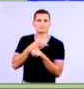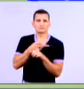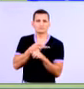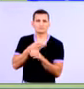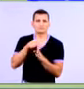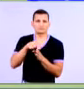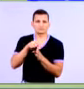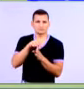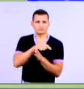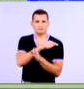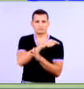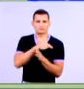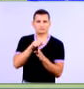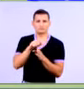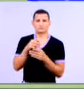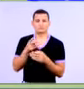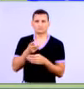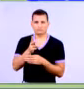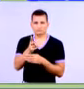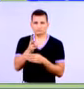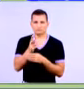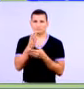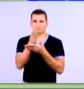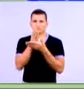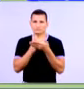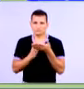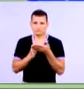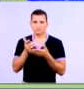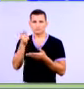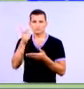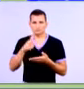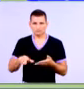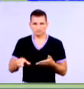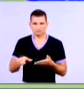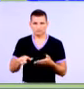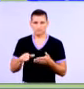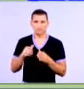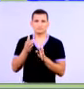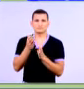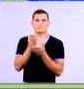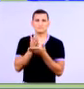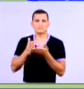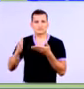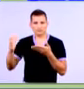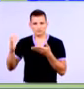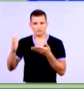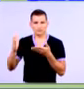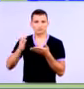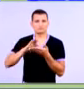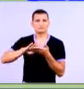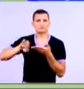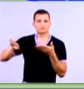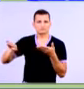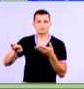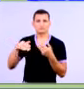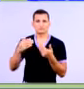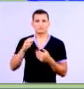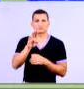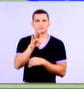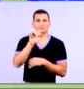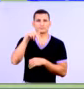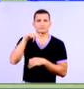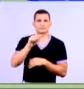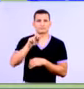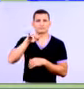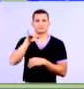com isso, a cada divisão, a cada repetição, ele descarta metade. Então, essa busca binária,